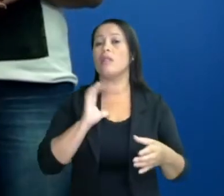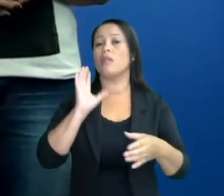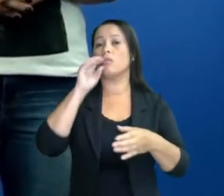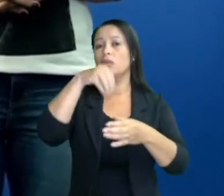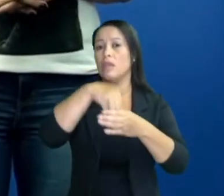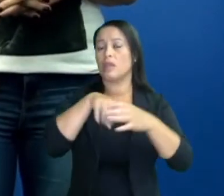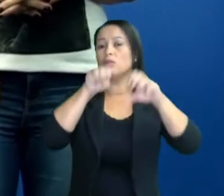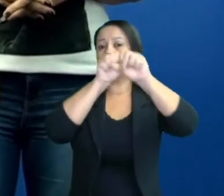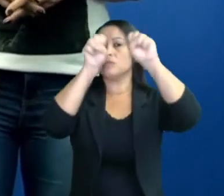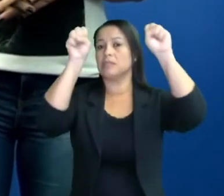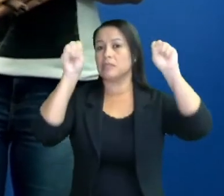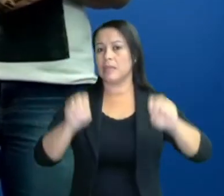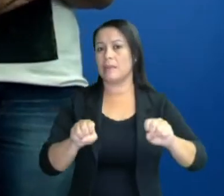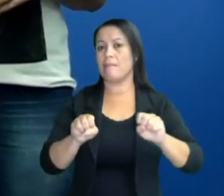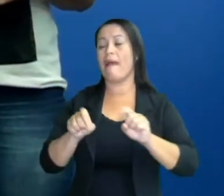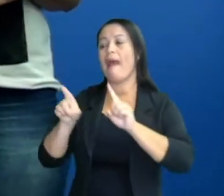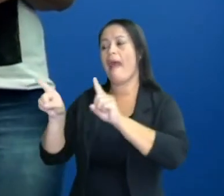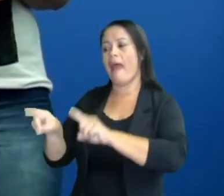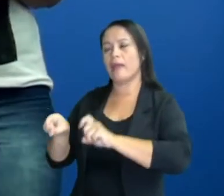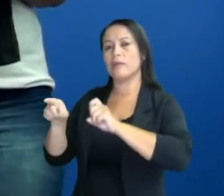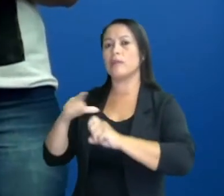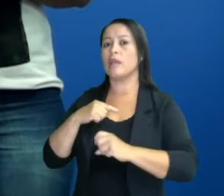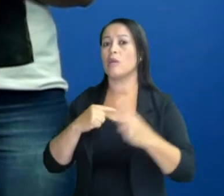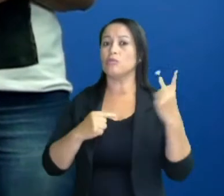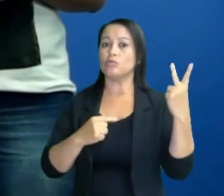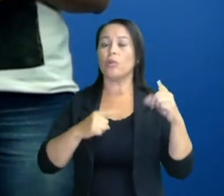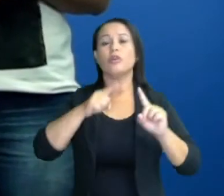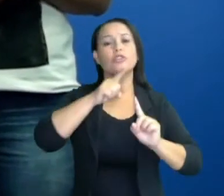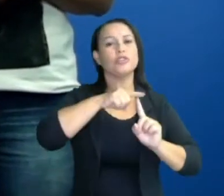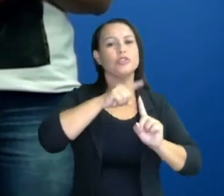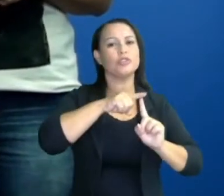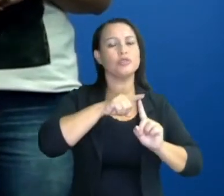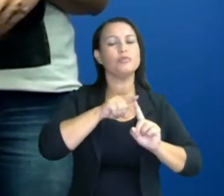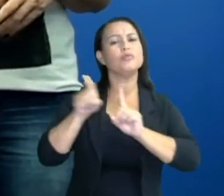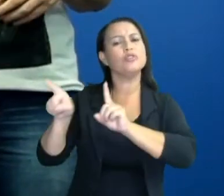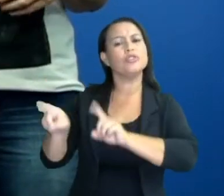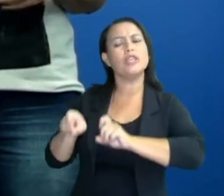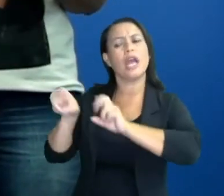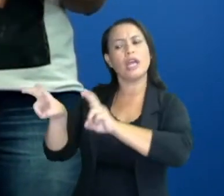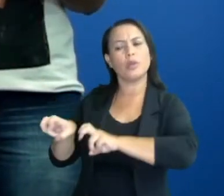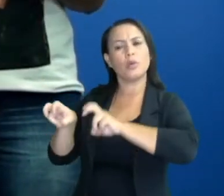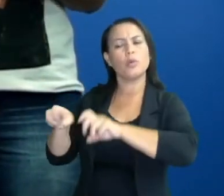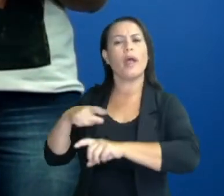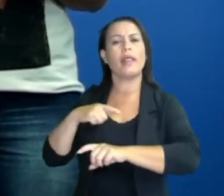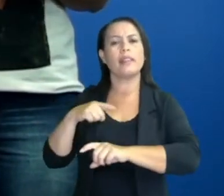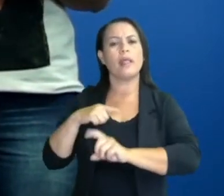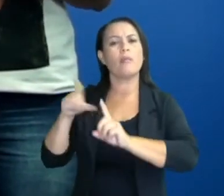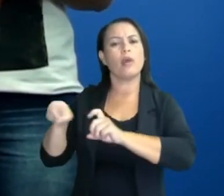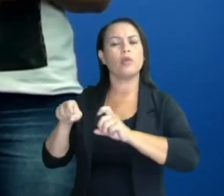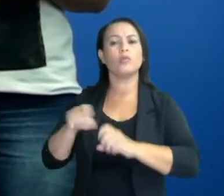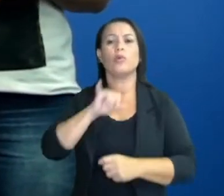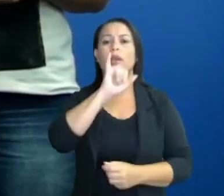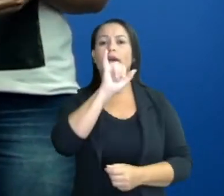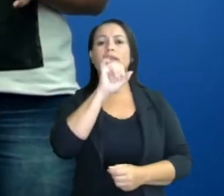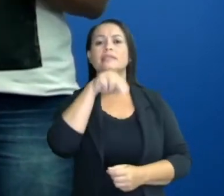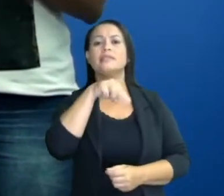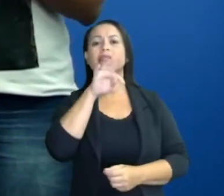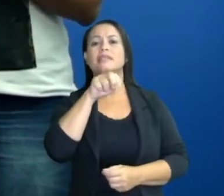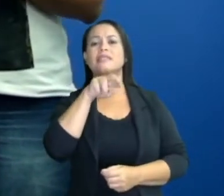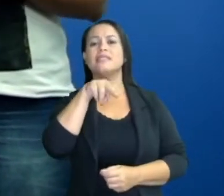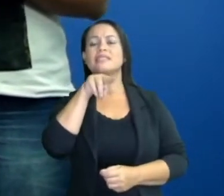de dentro do sistema agrícola Nós temos dois tipos de atividade de agricultura nós temos a agricultura intensiva